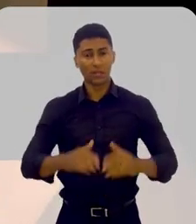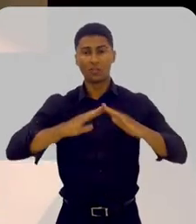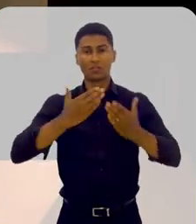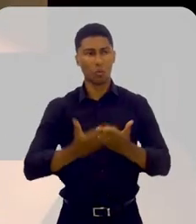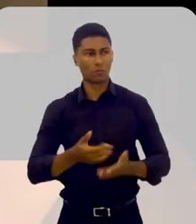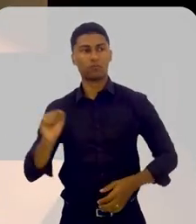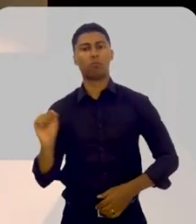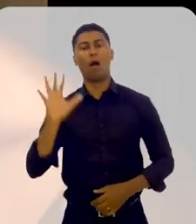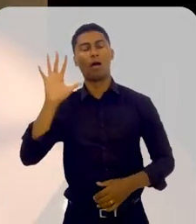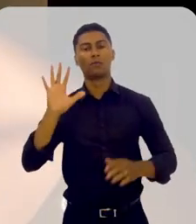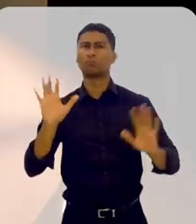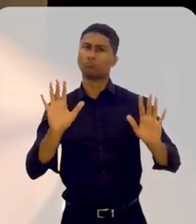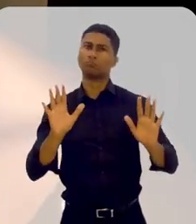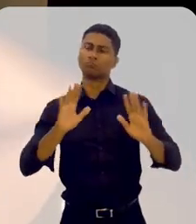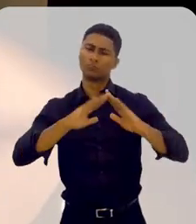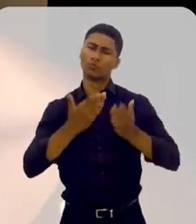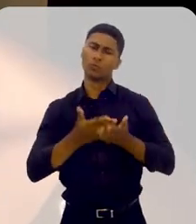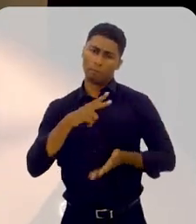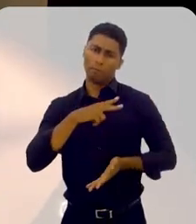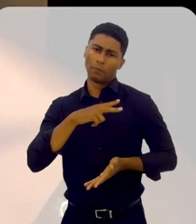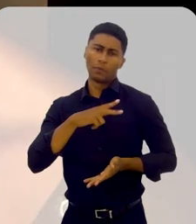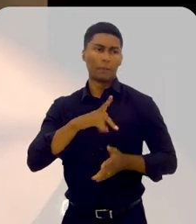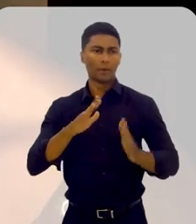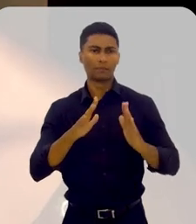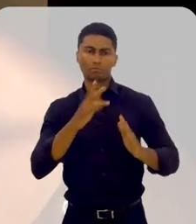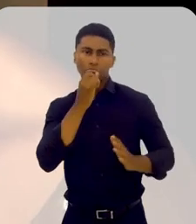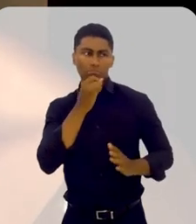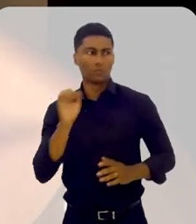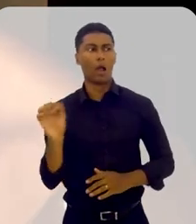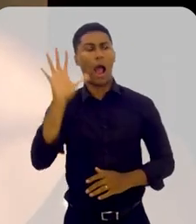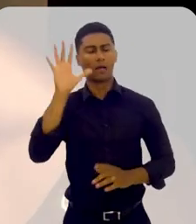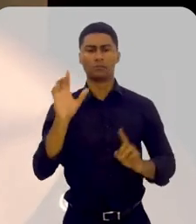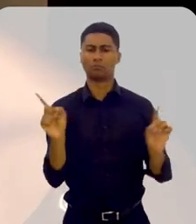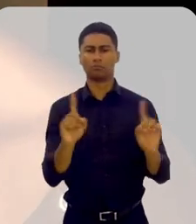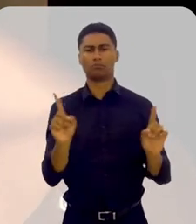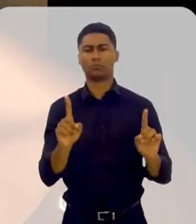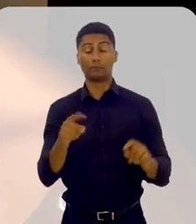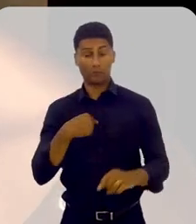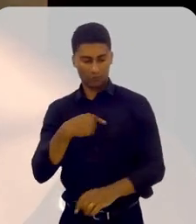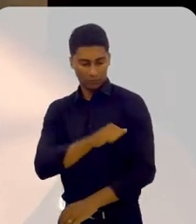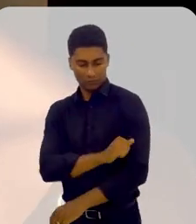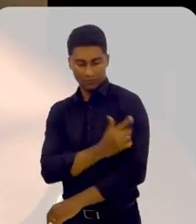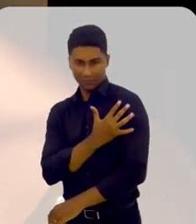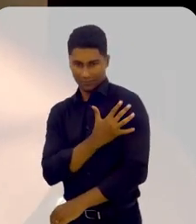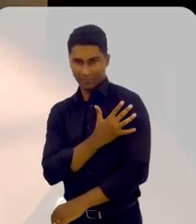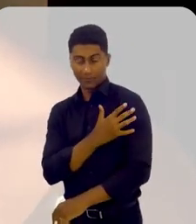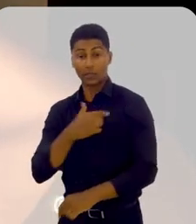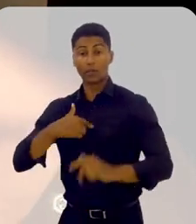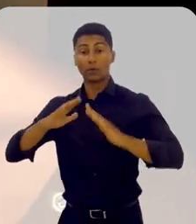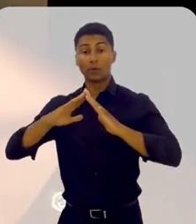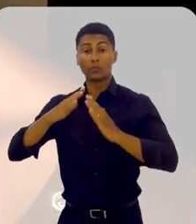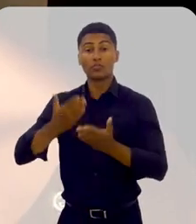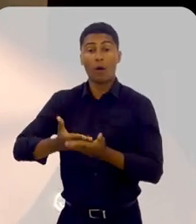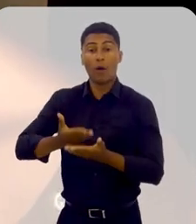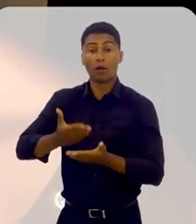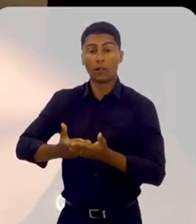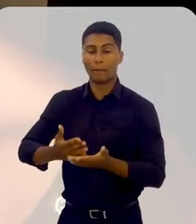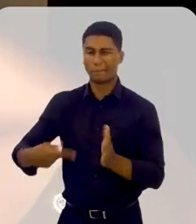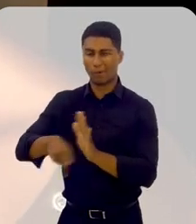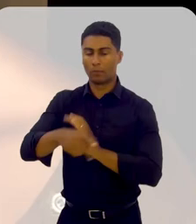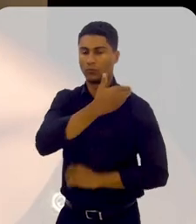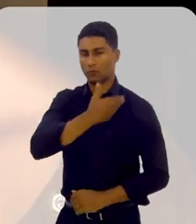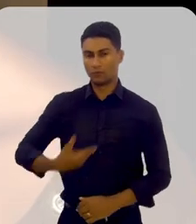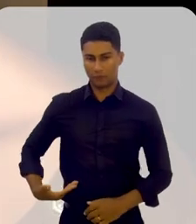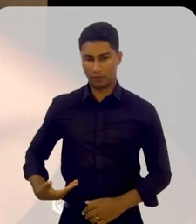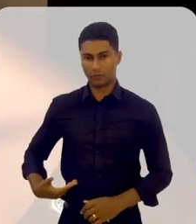uma das escolas mais caras. Era uma escola particular, mas não era uma das escolas mais caras. Eu estudei o ensino fundamental numa escola pública e